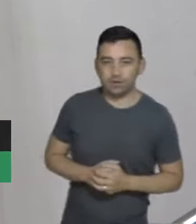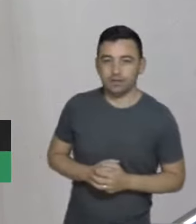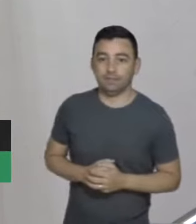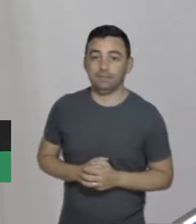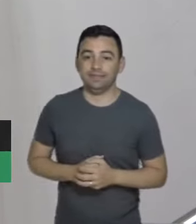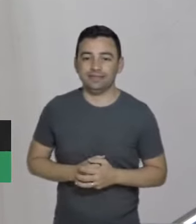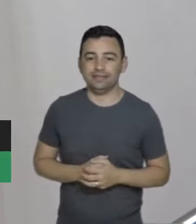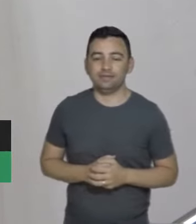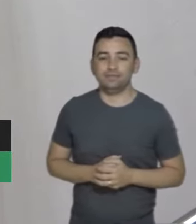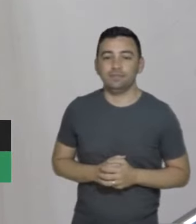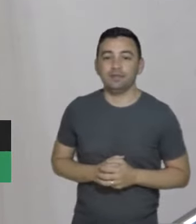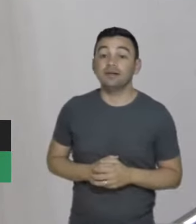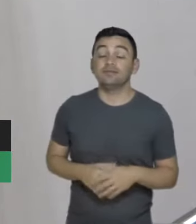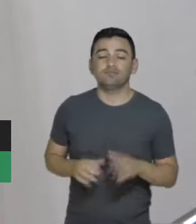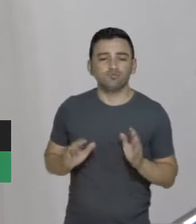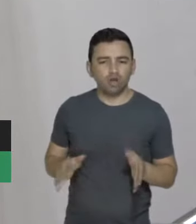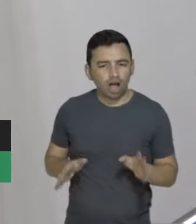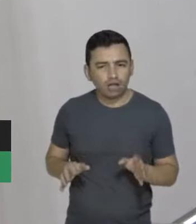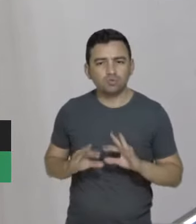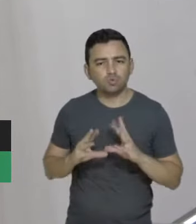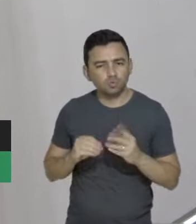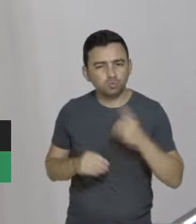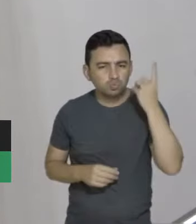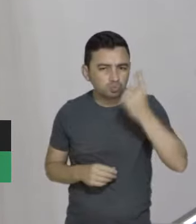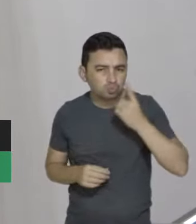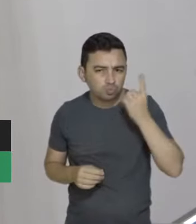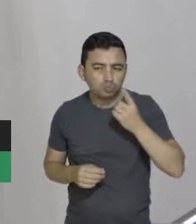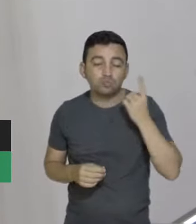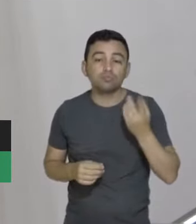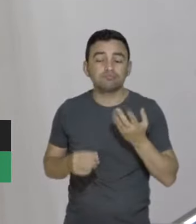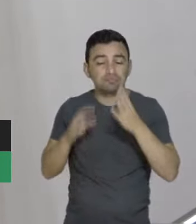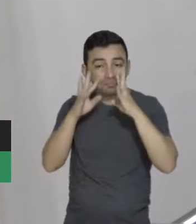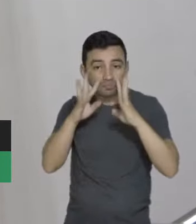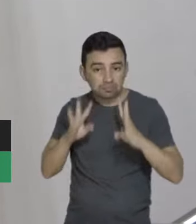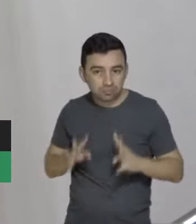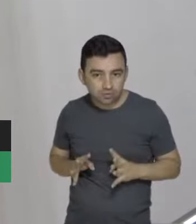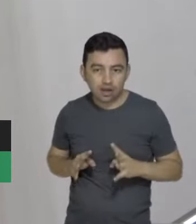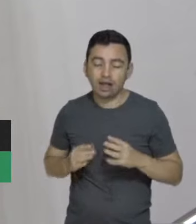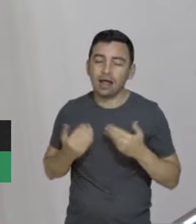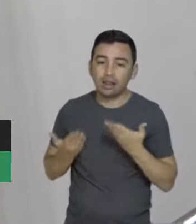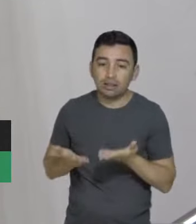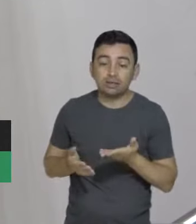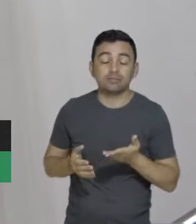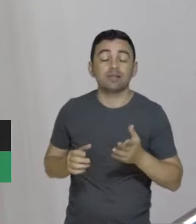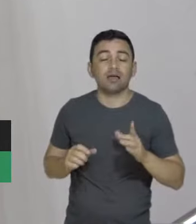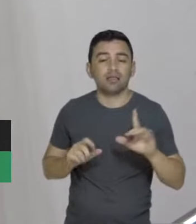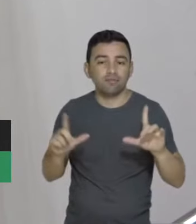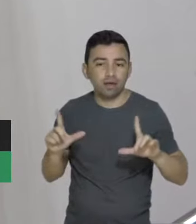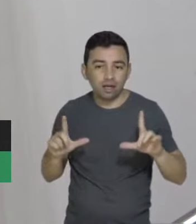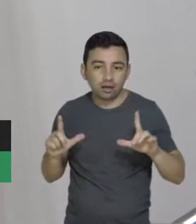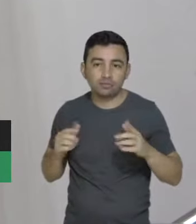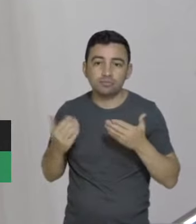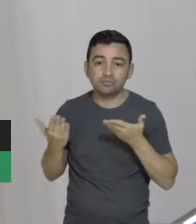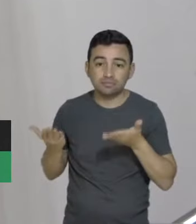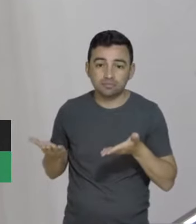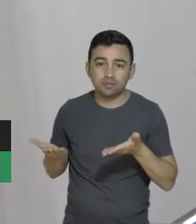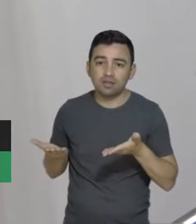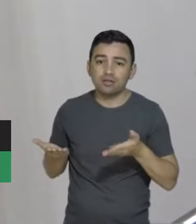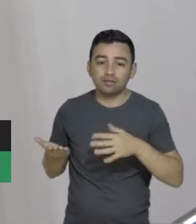esse pedido para todos os deputados também, quem nos está ouvindo pela TV Câmara, que é uma necessidade